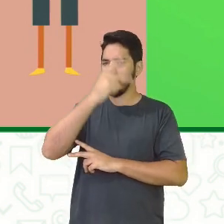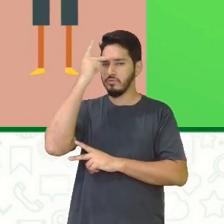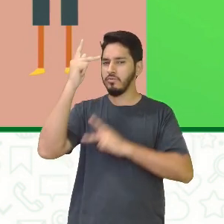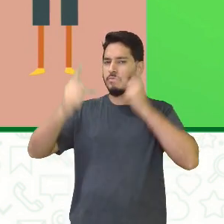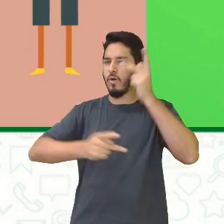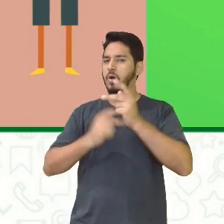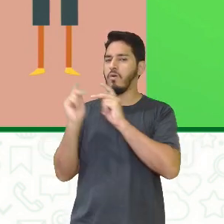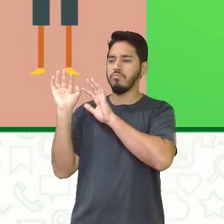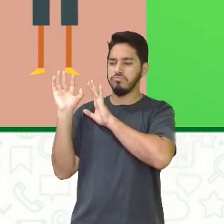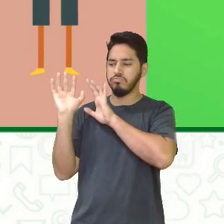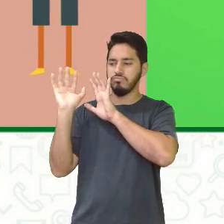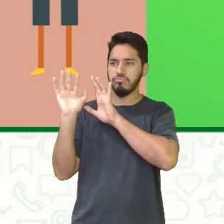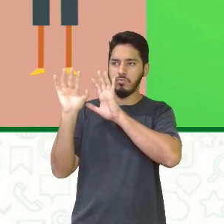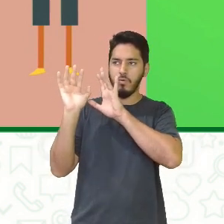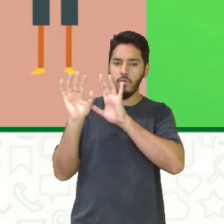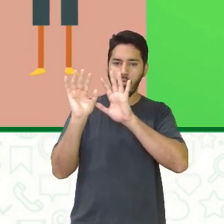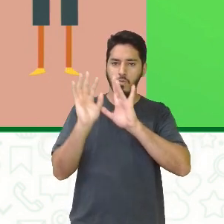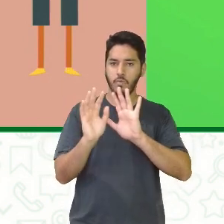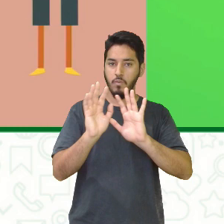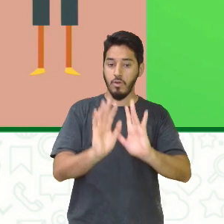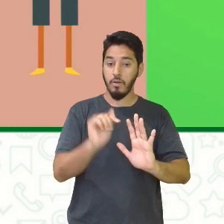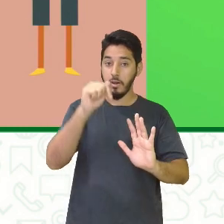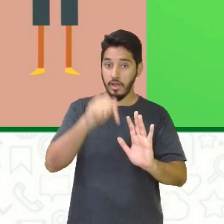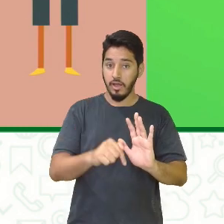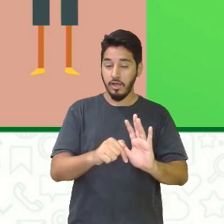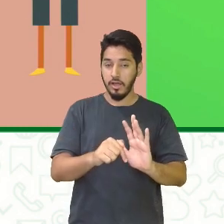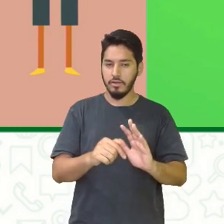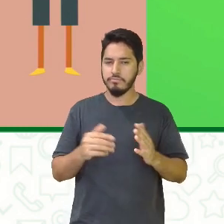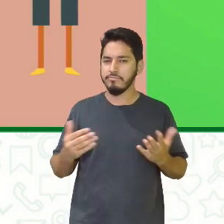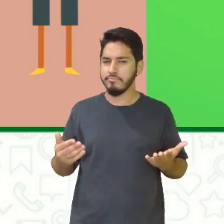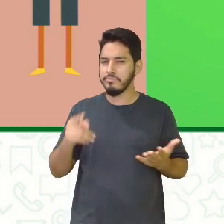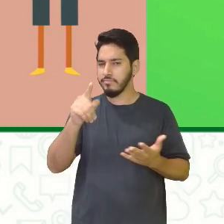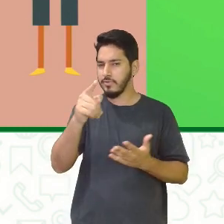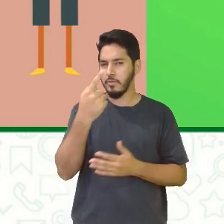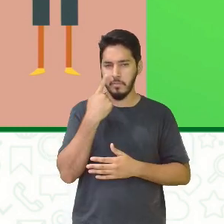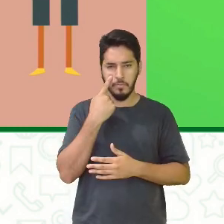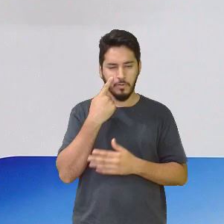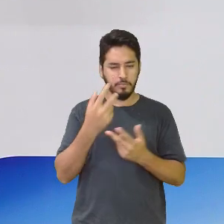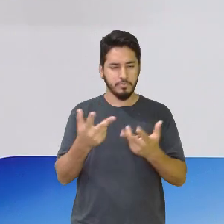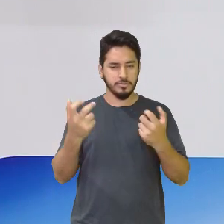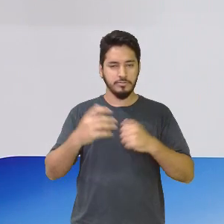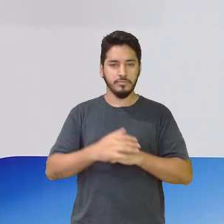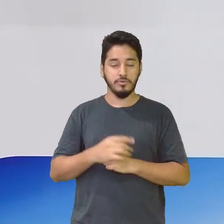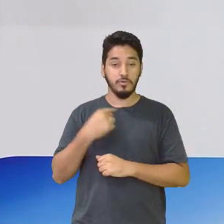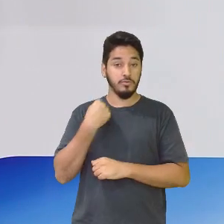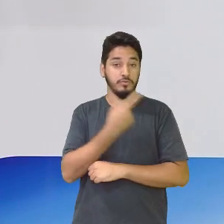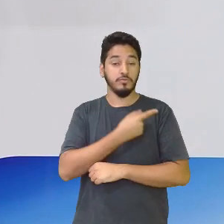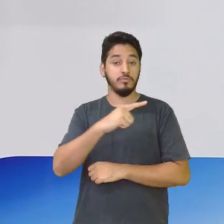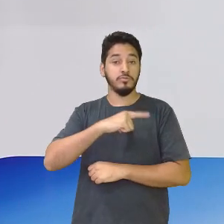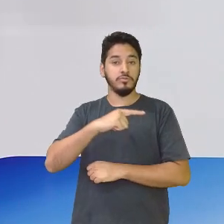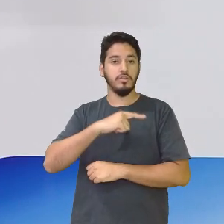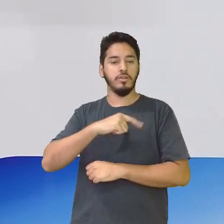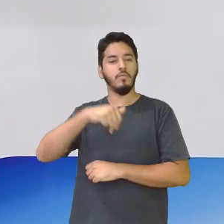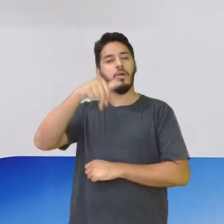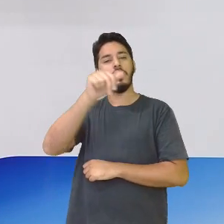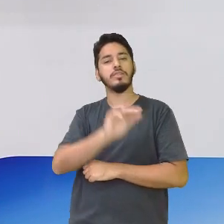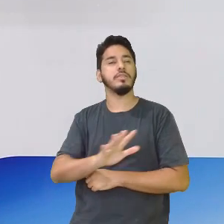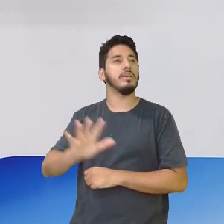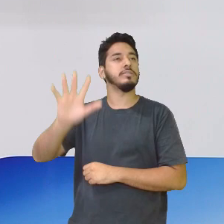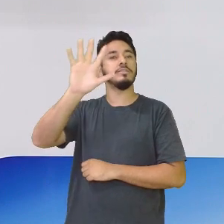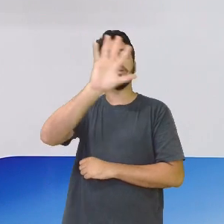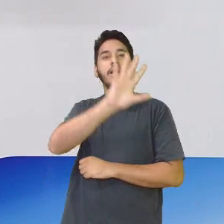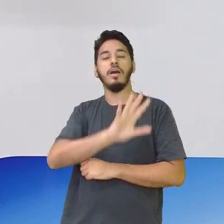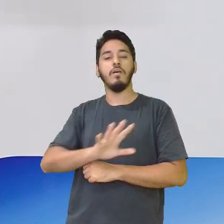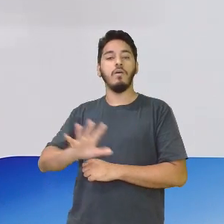longo do tempo e também. Então você vê, né? Nós vamos ter uma nação aí, né,